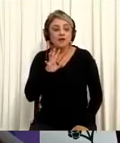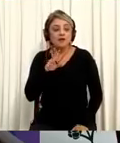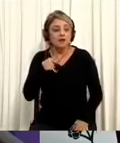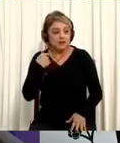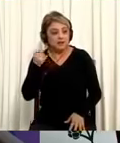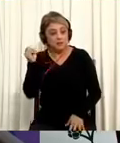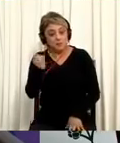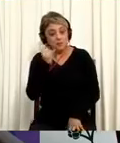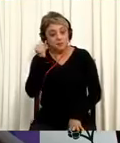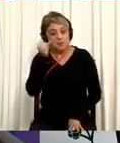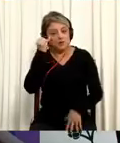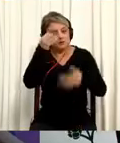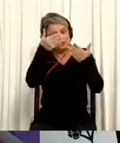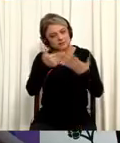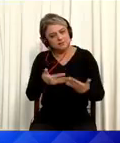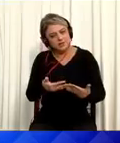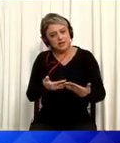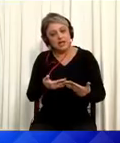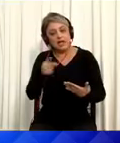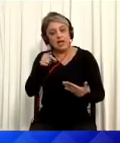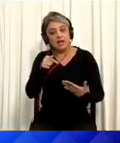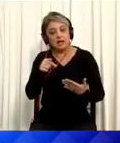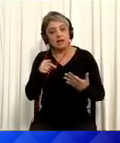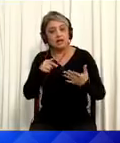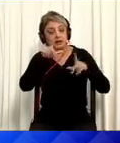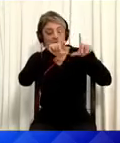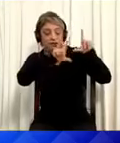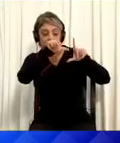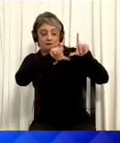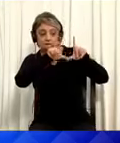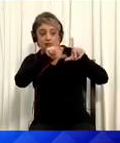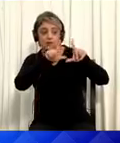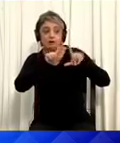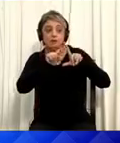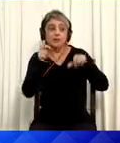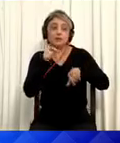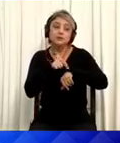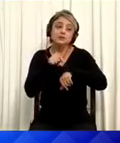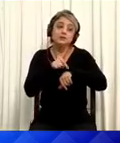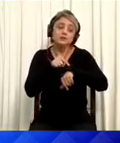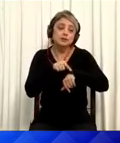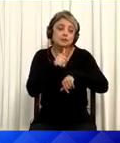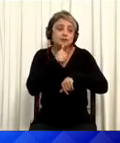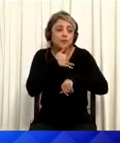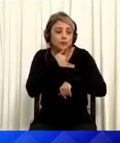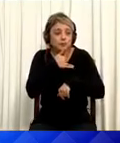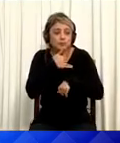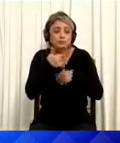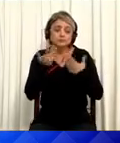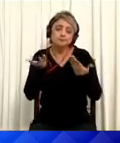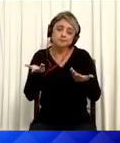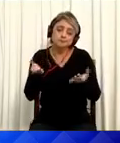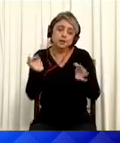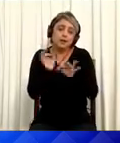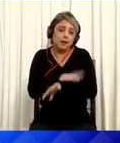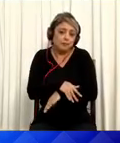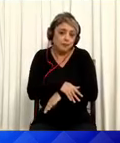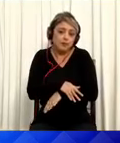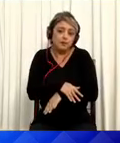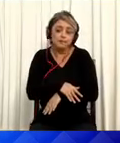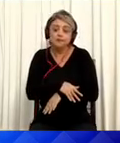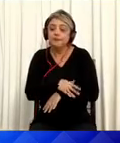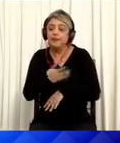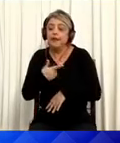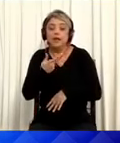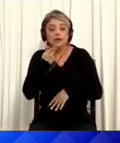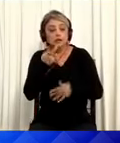e é tão importante a gente falar isso aqui, ainda mais nos meios televisivos, mas o nosso tempo, infelizmente, já tá acabando. E eu já queria que a gente